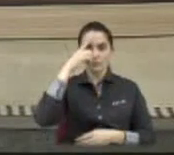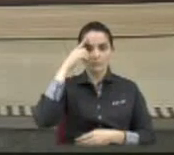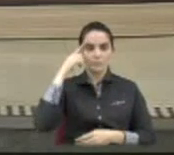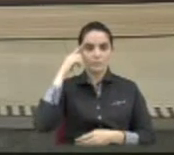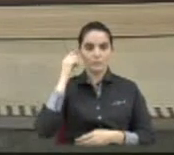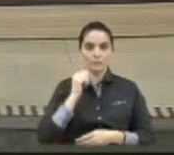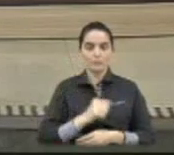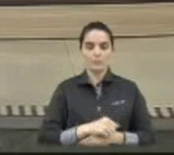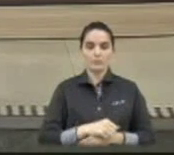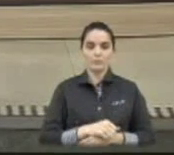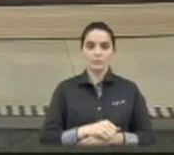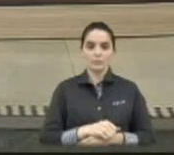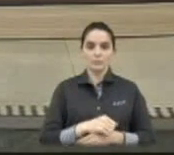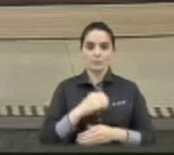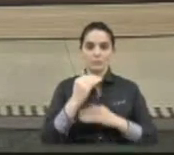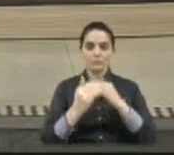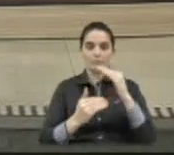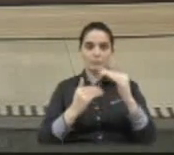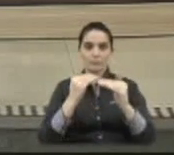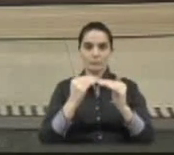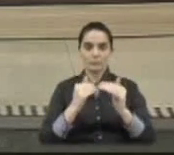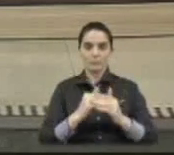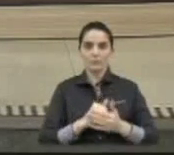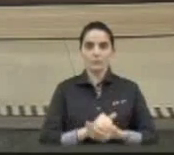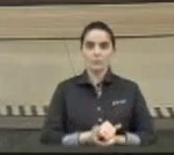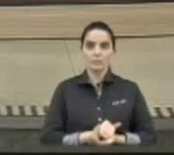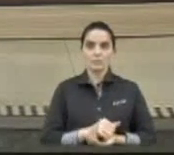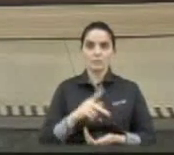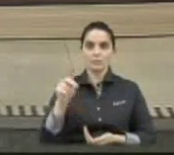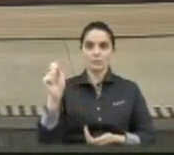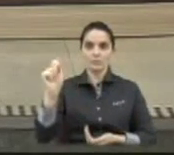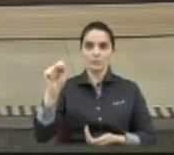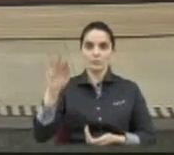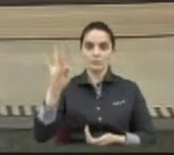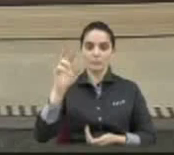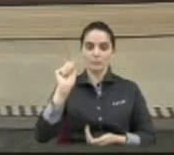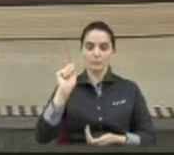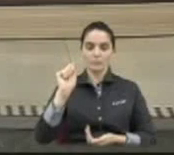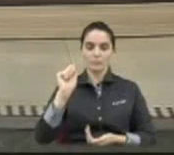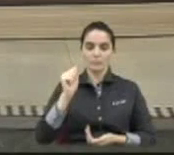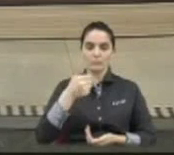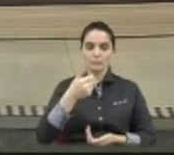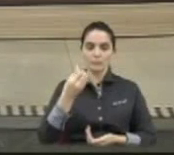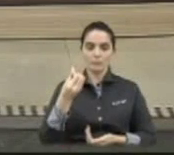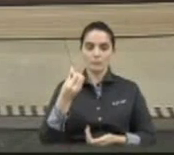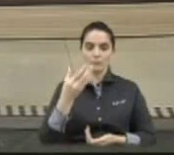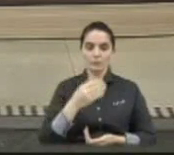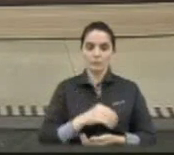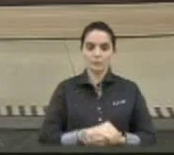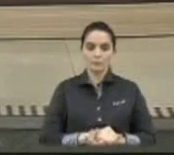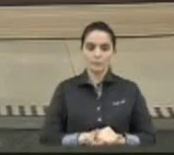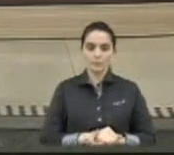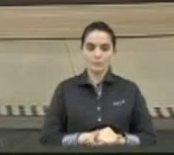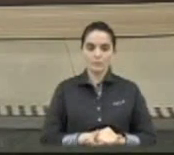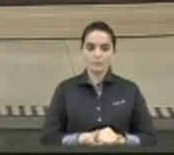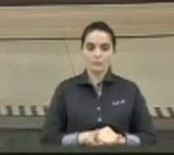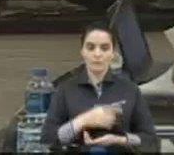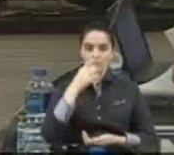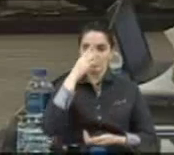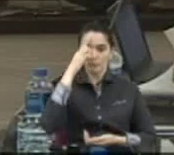Cerqueira, para a inversão de pauta e a votação do item 16º. Vereador